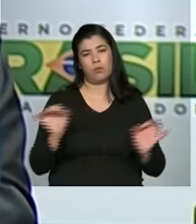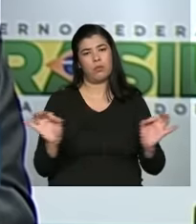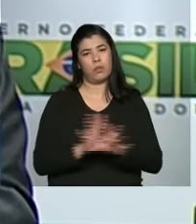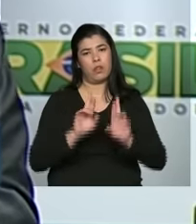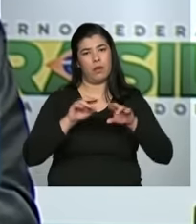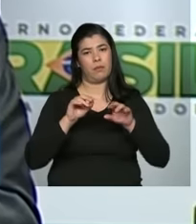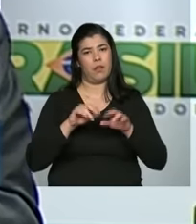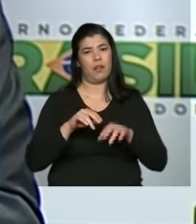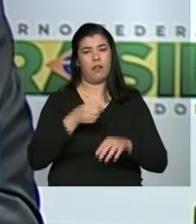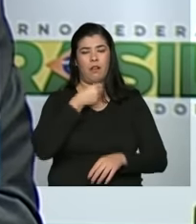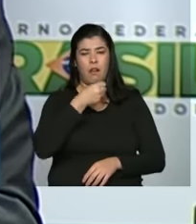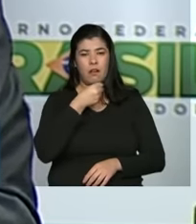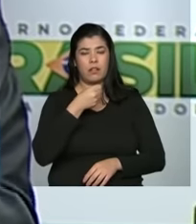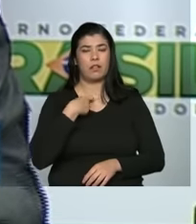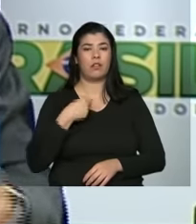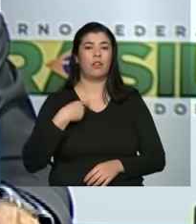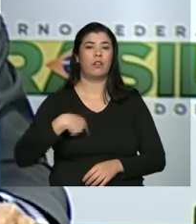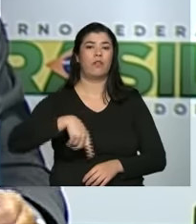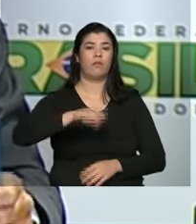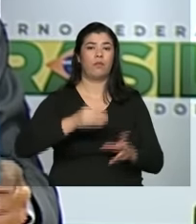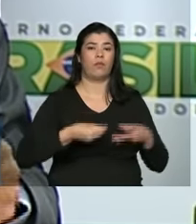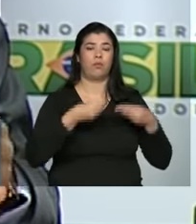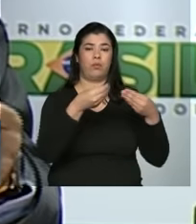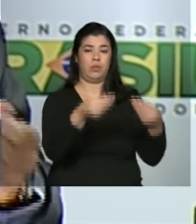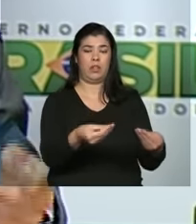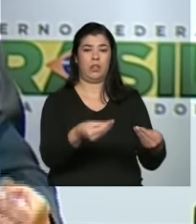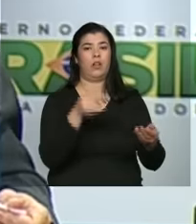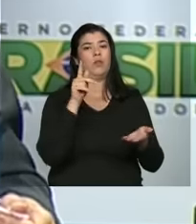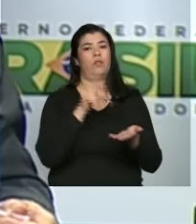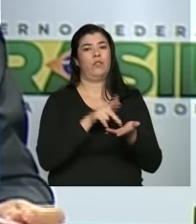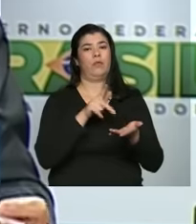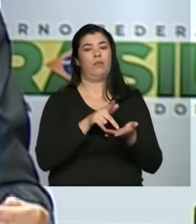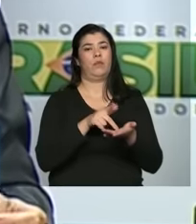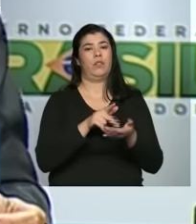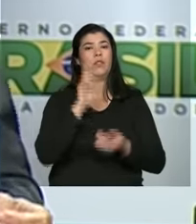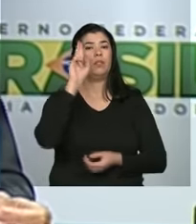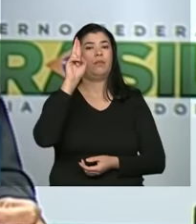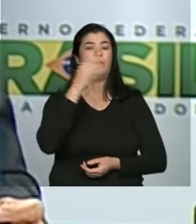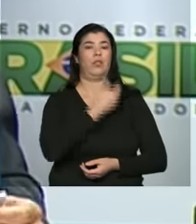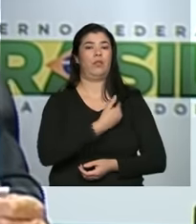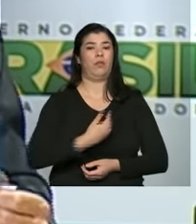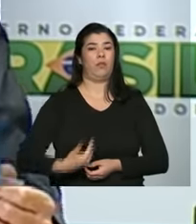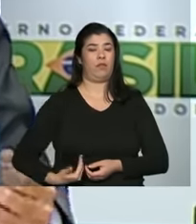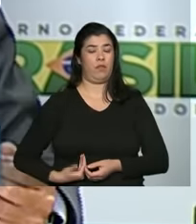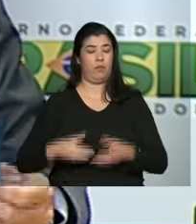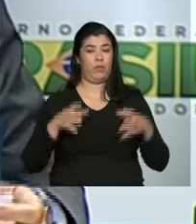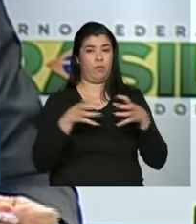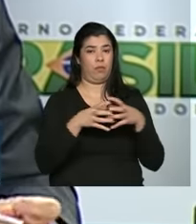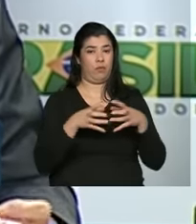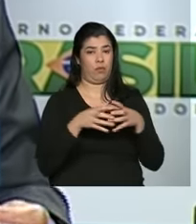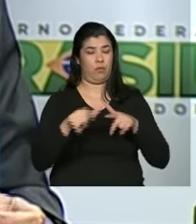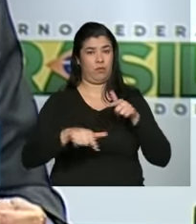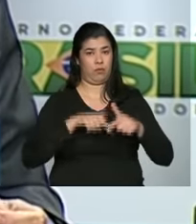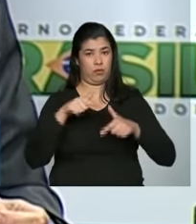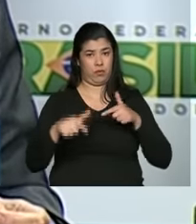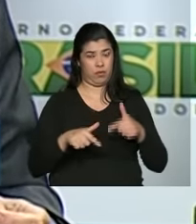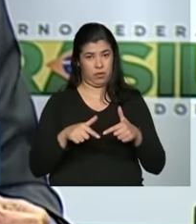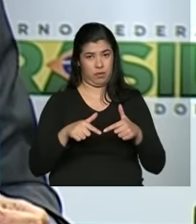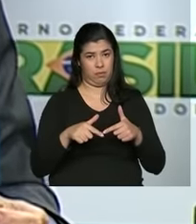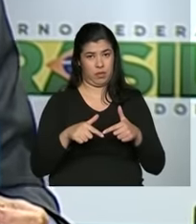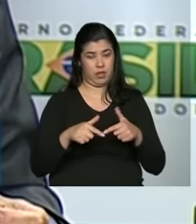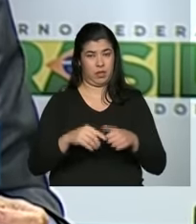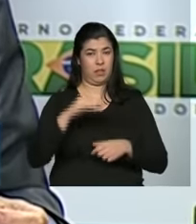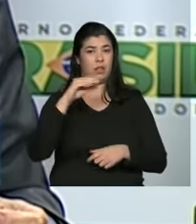terminar a coletiva eu vou fazer a entrega oficial em nome do governo do grupo de trabalho intercional a